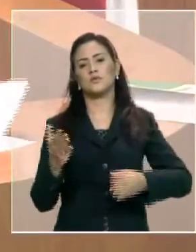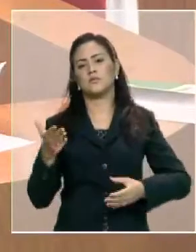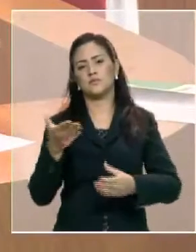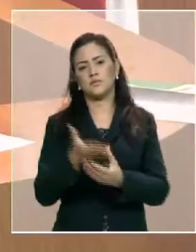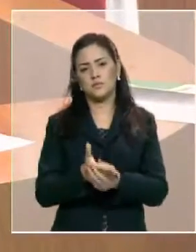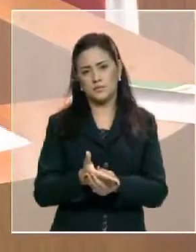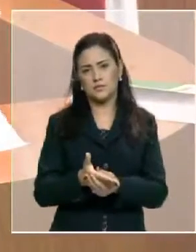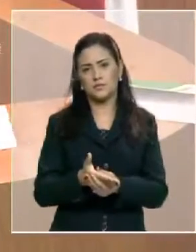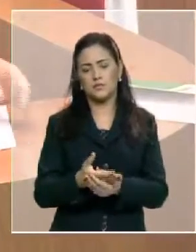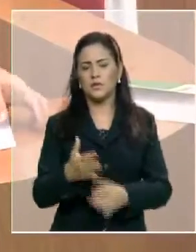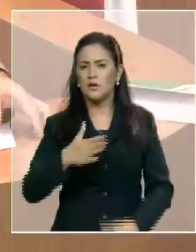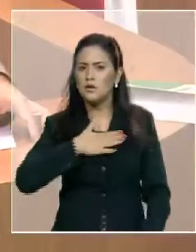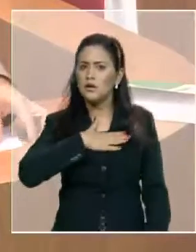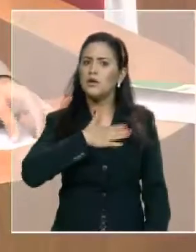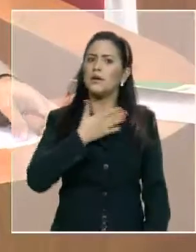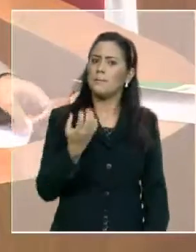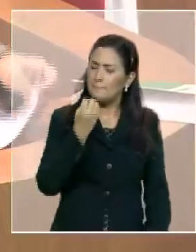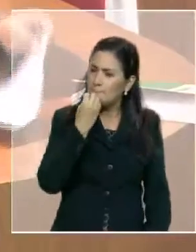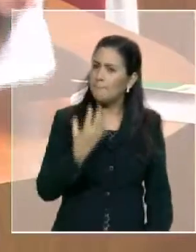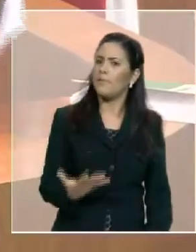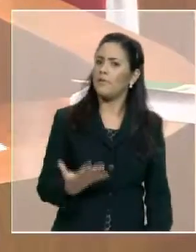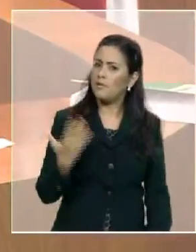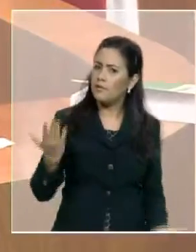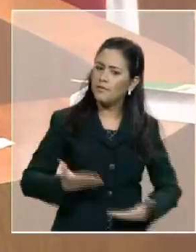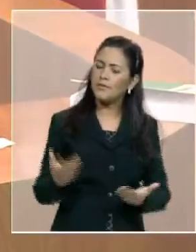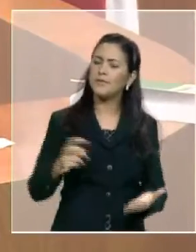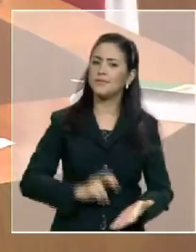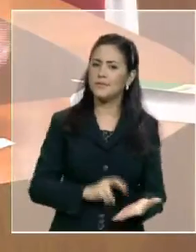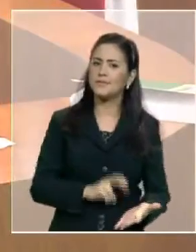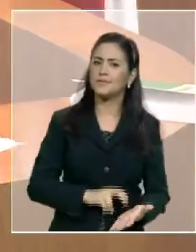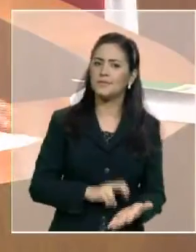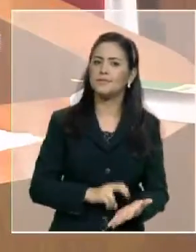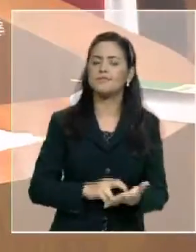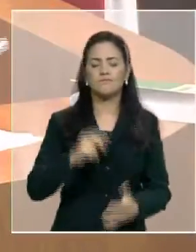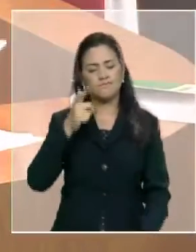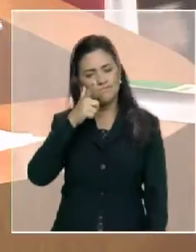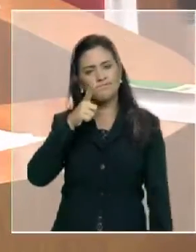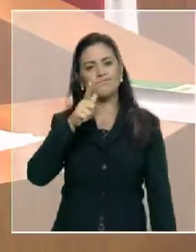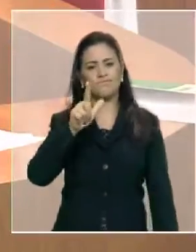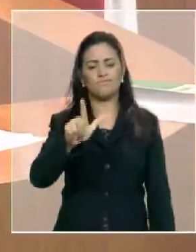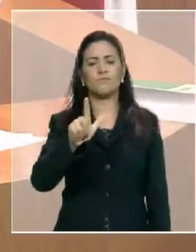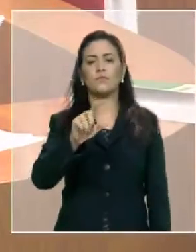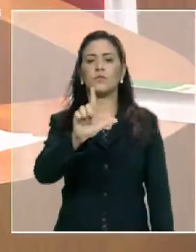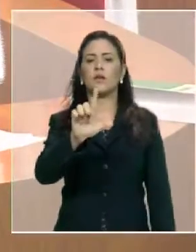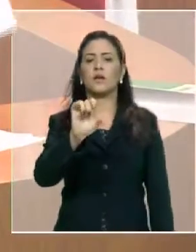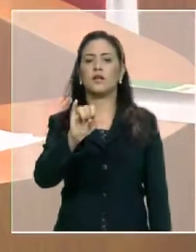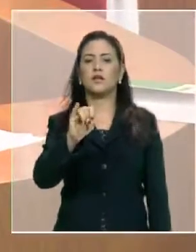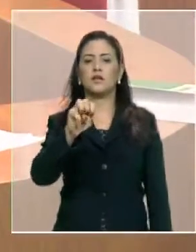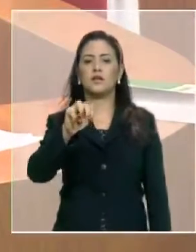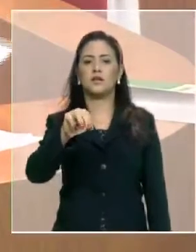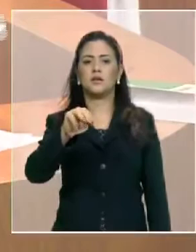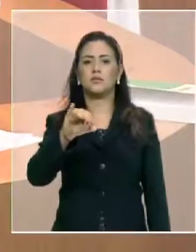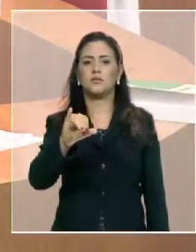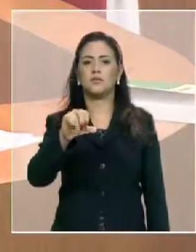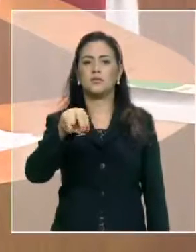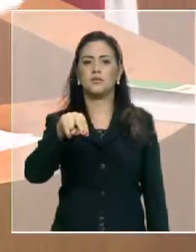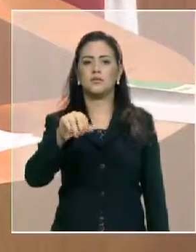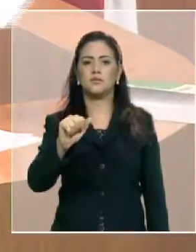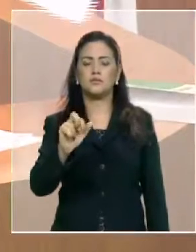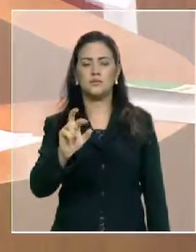E uma surpresa positiva eu tive hoje pela manhã. Consegui uma liminar, deputado Paulo